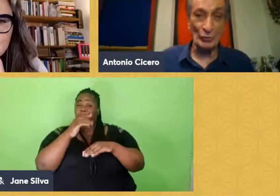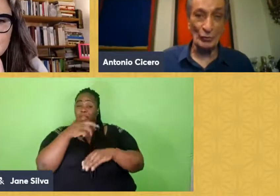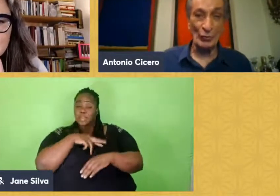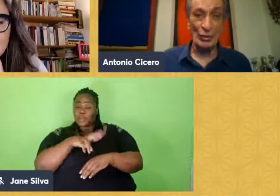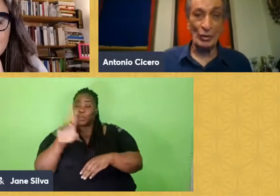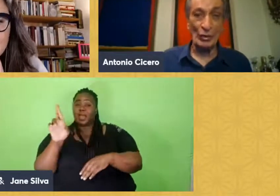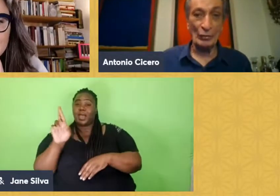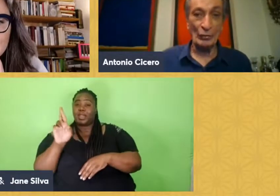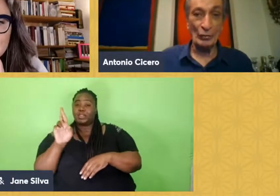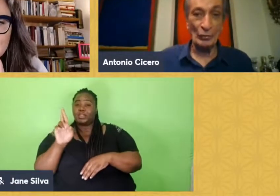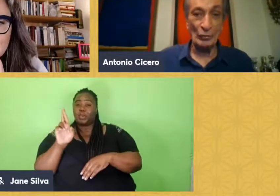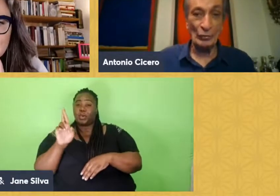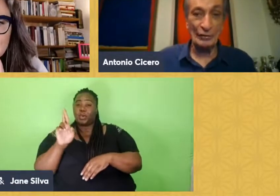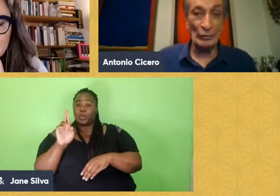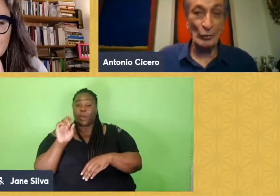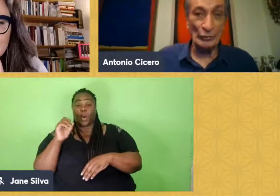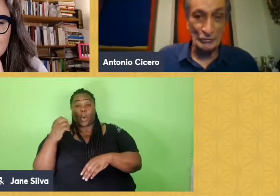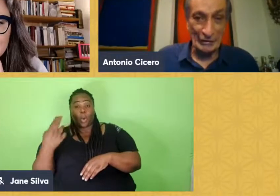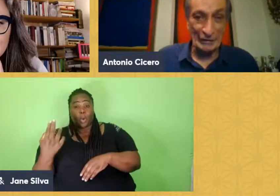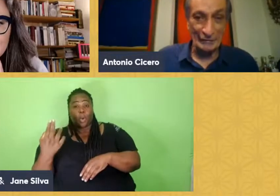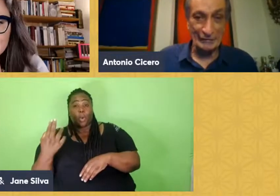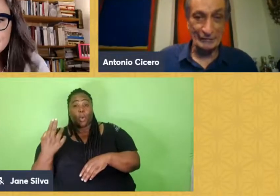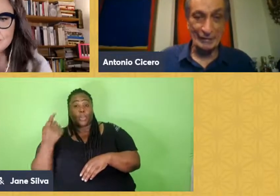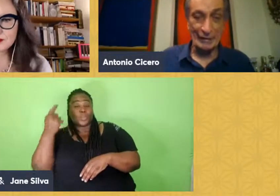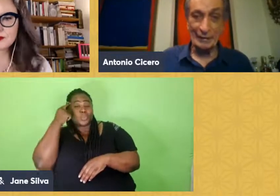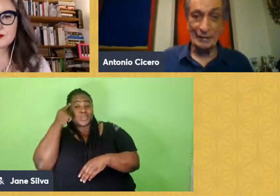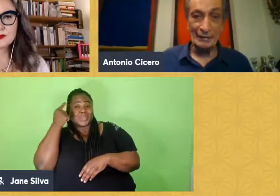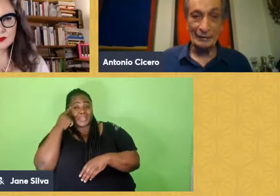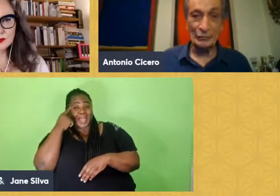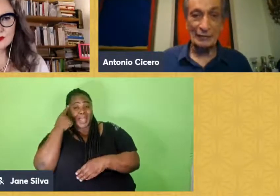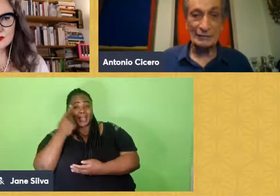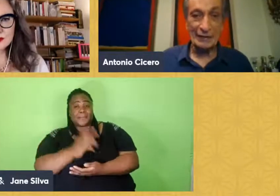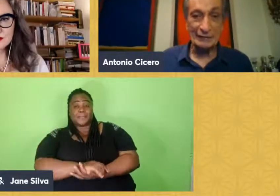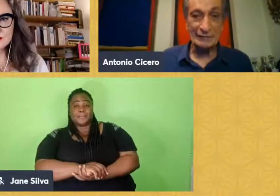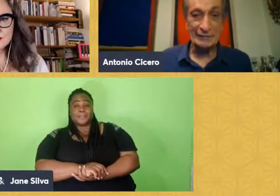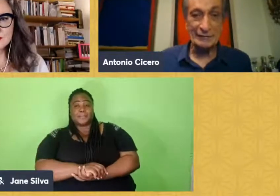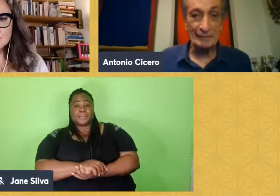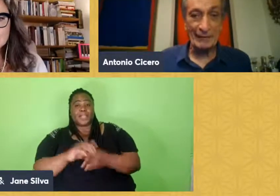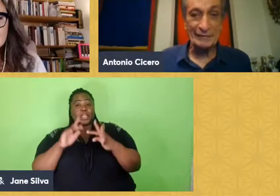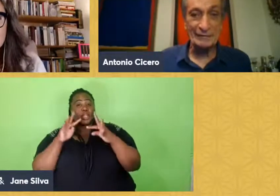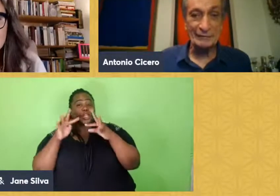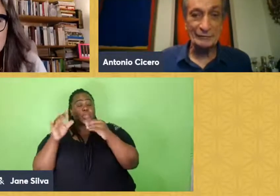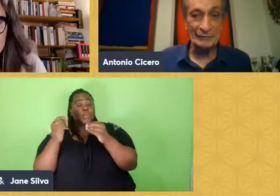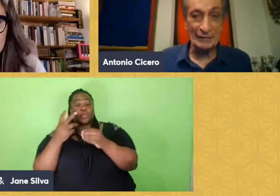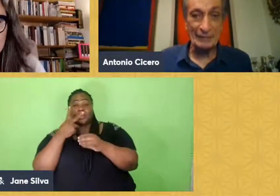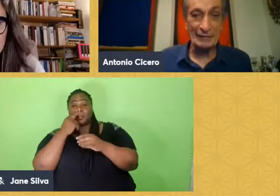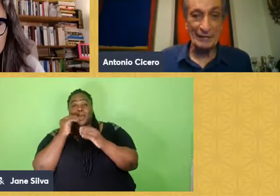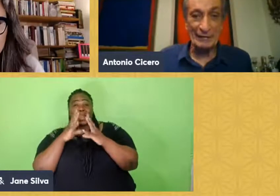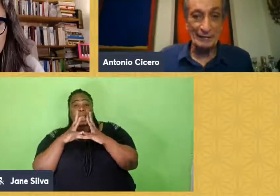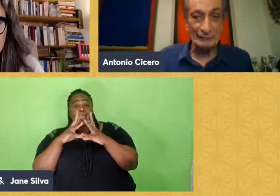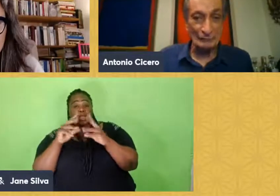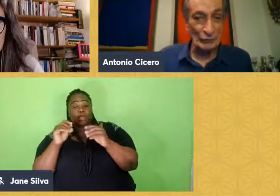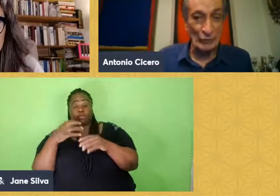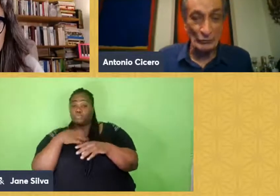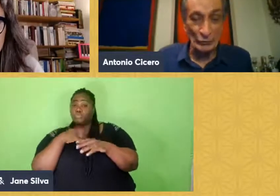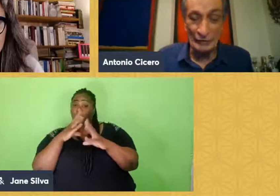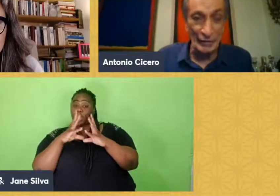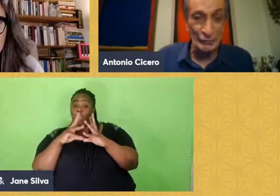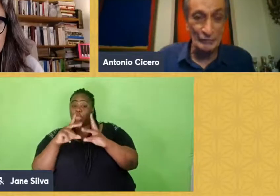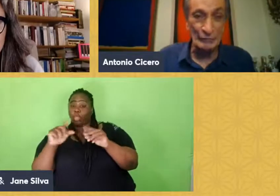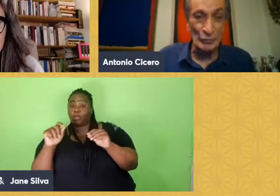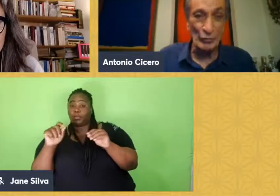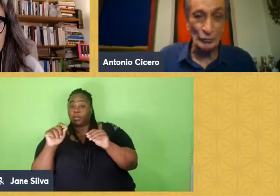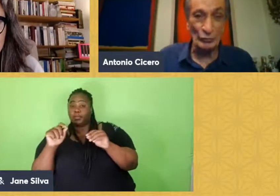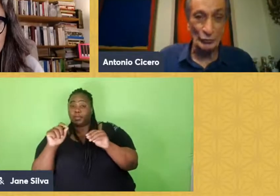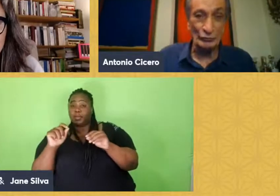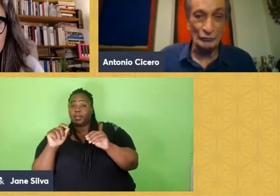religiões ou ideologias, e todas elas desapareceram, de certa maneira,